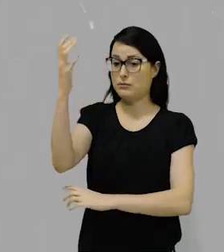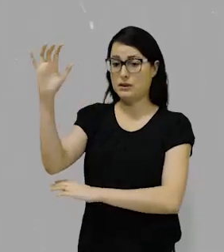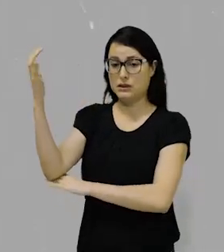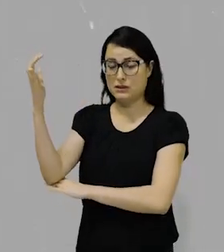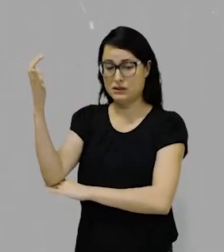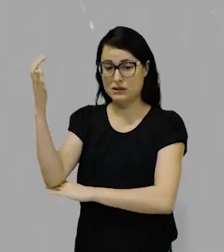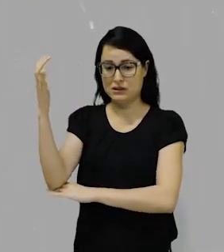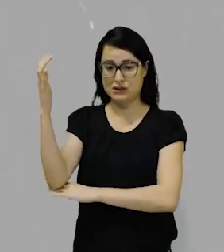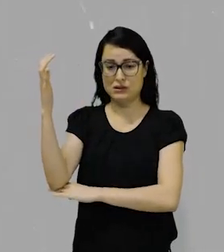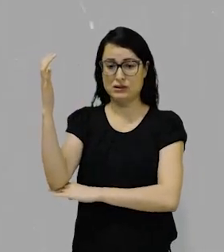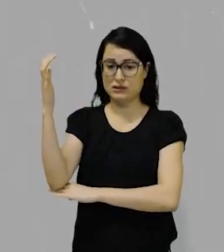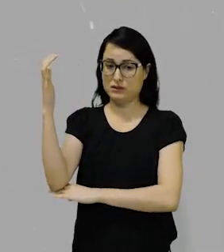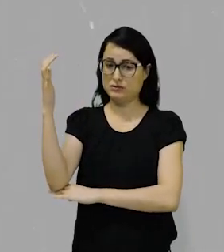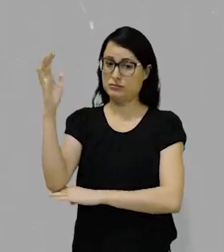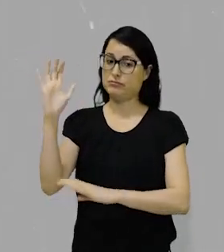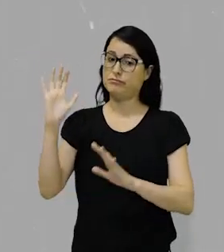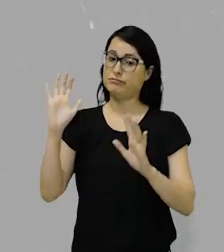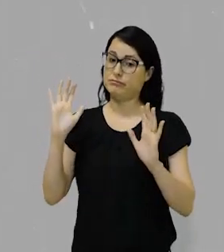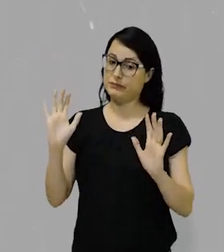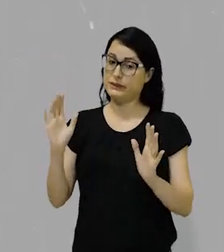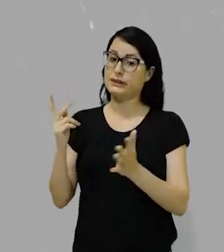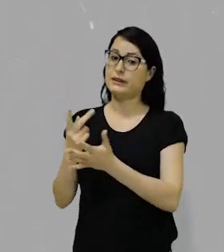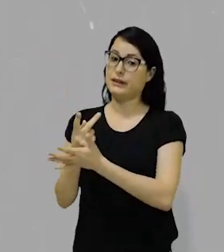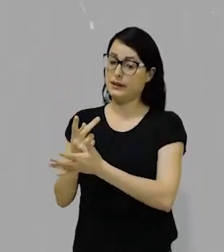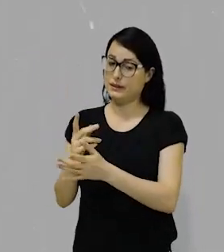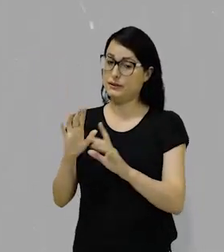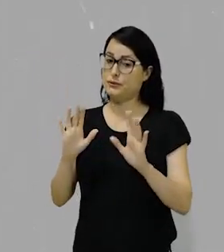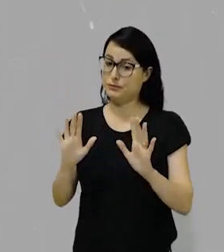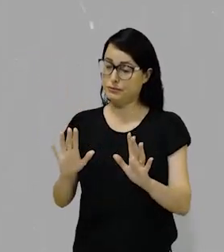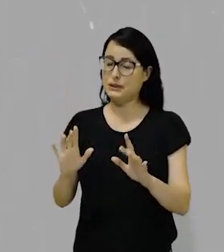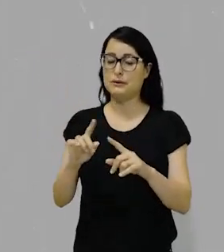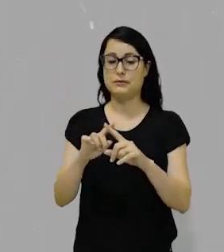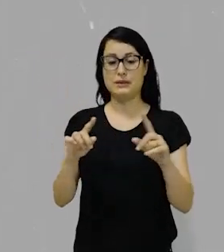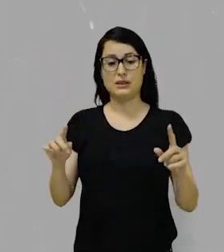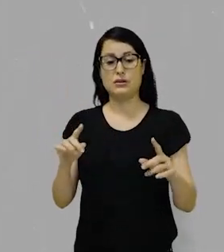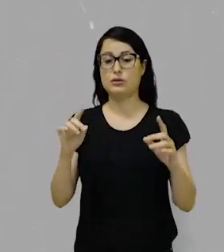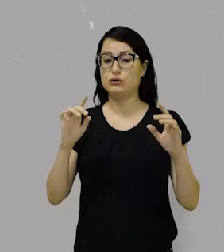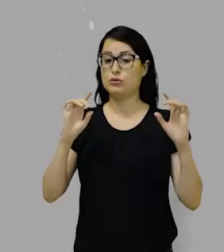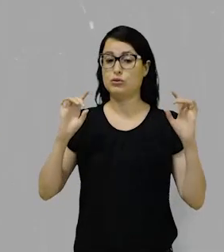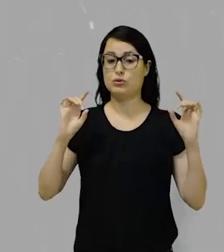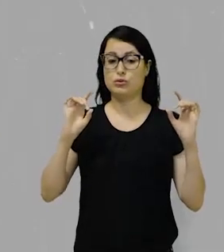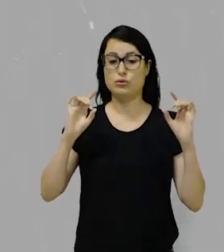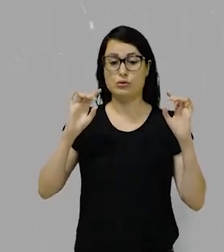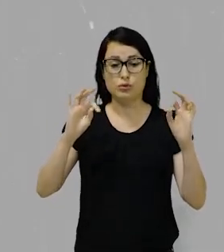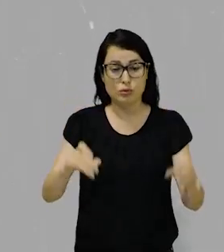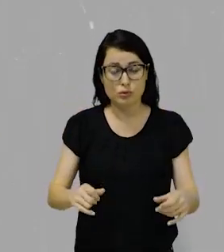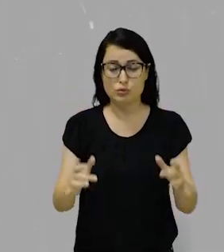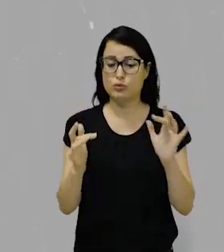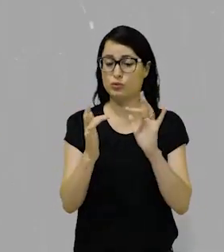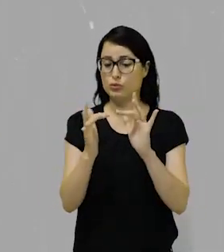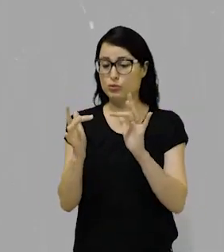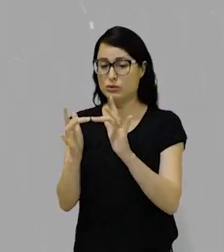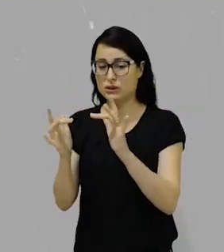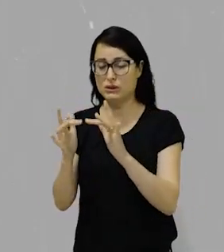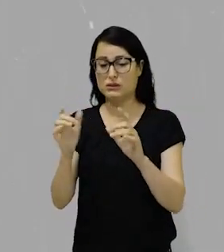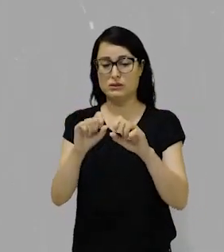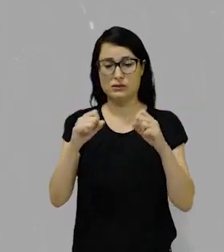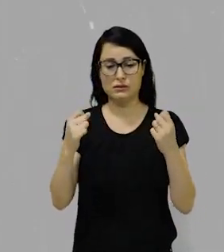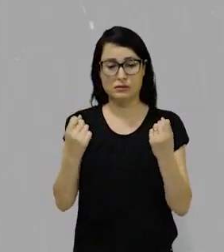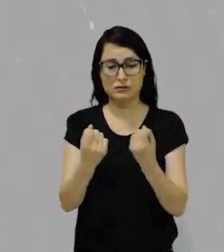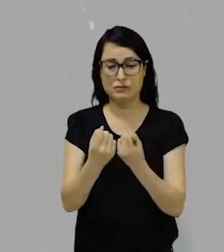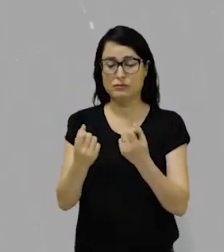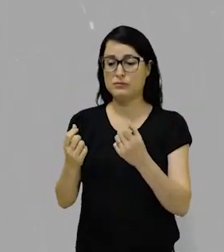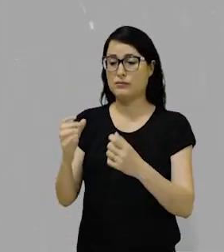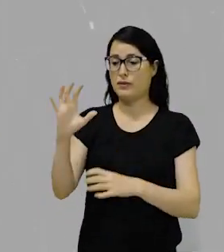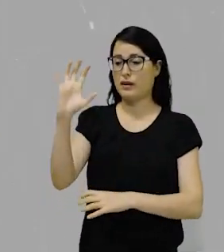é errado, galera, tá? Lembrem-se, todo contato da sociedade que busca extrair